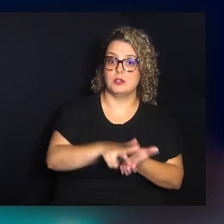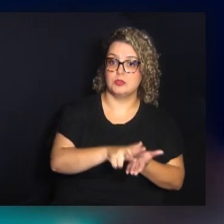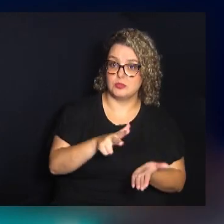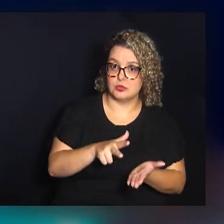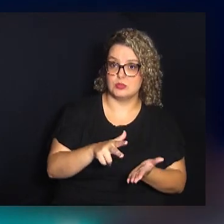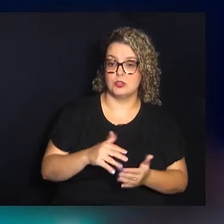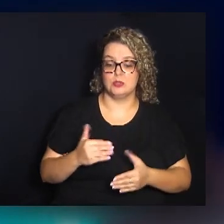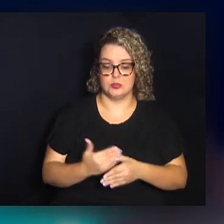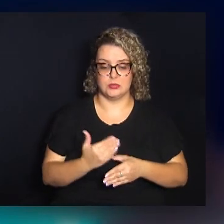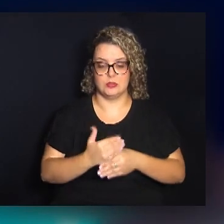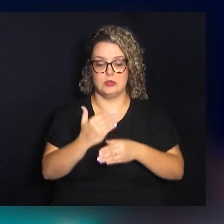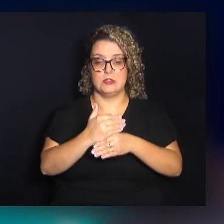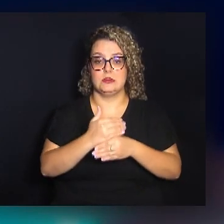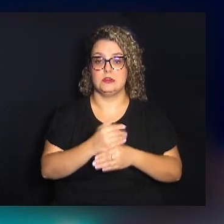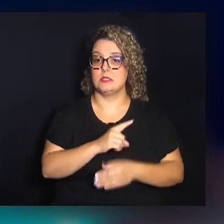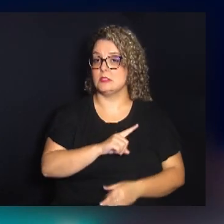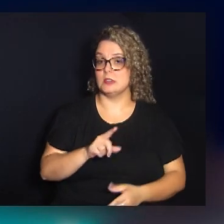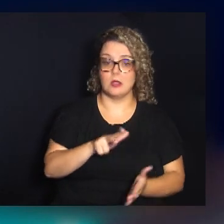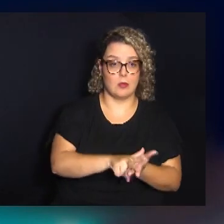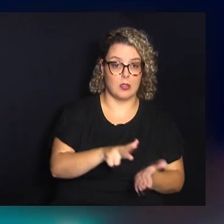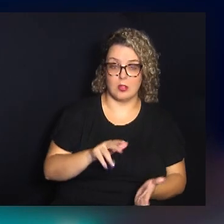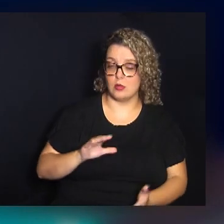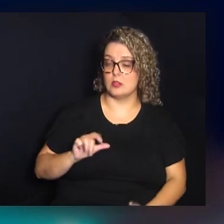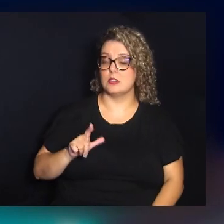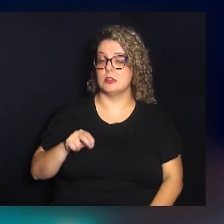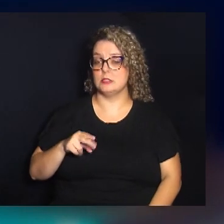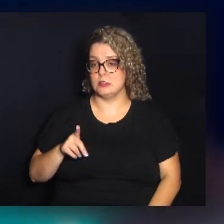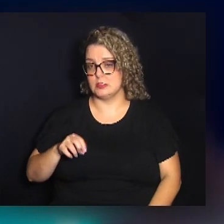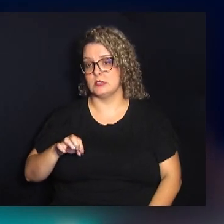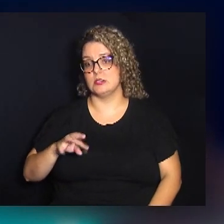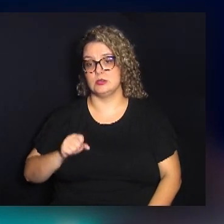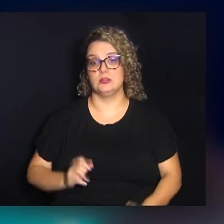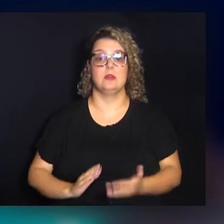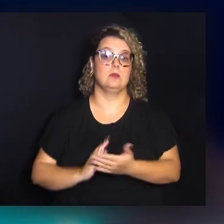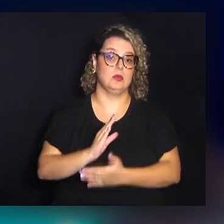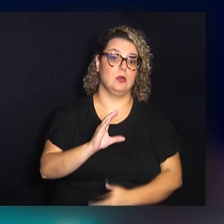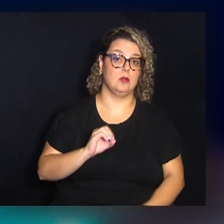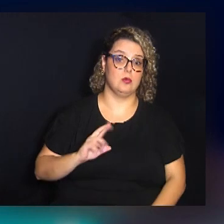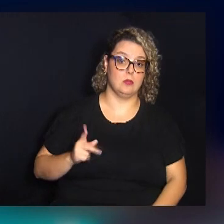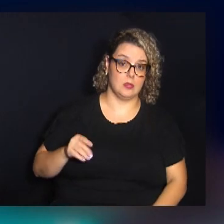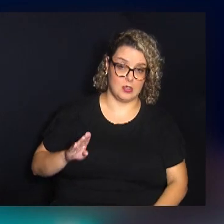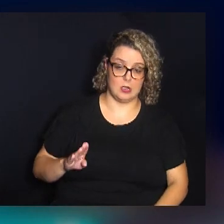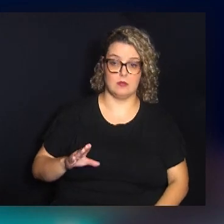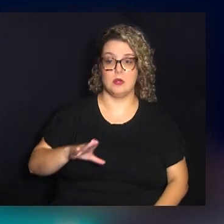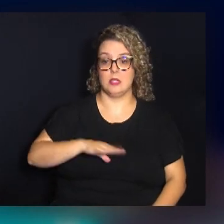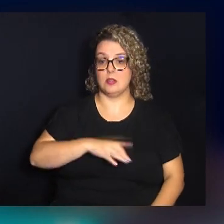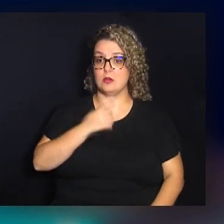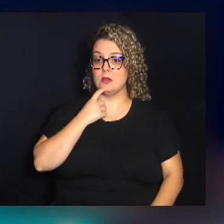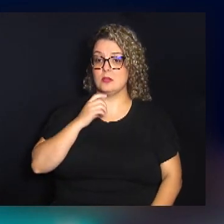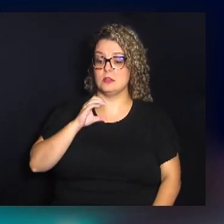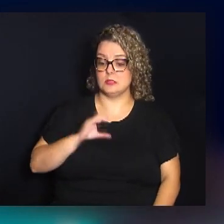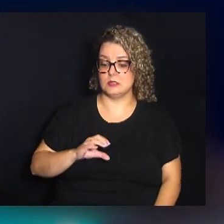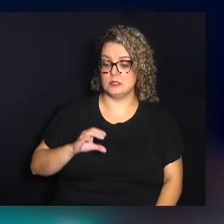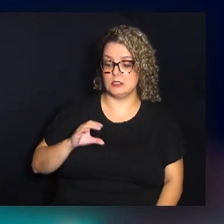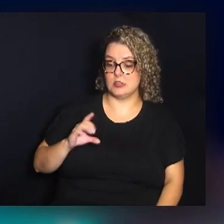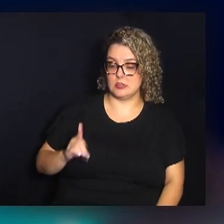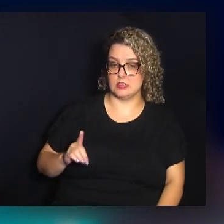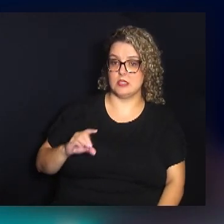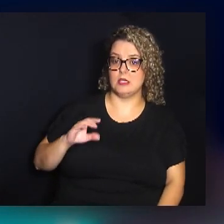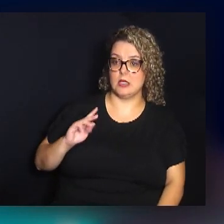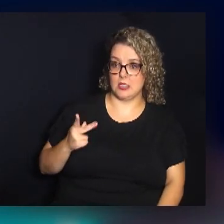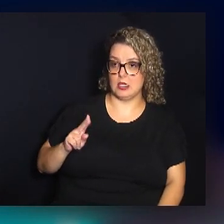trata da regularização de construções irregulares e clandestinas, aprovadas pela COAB Campinas e pela